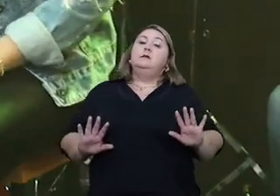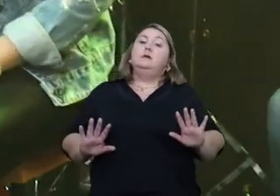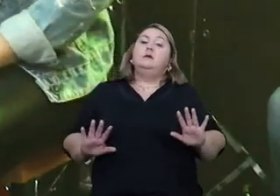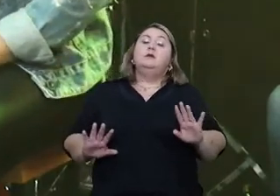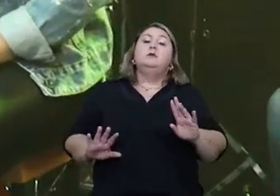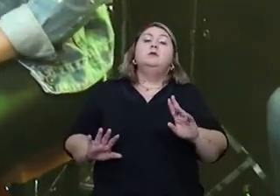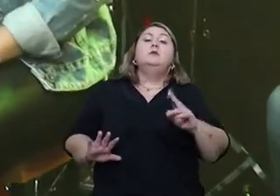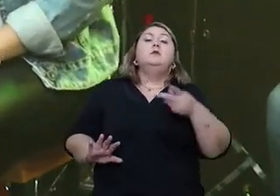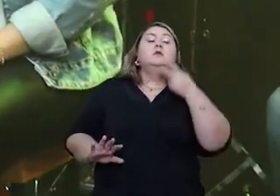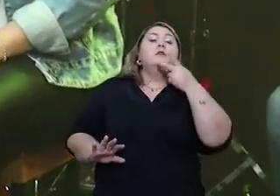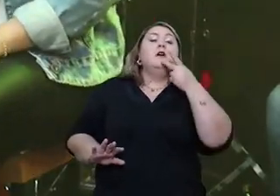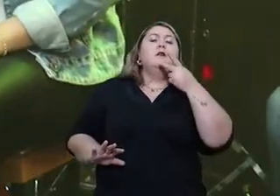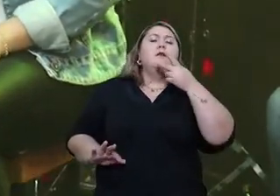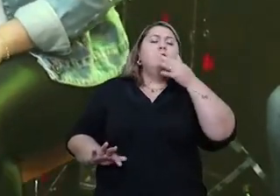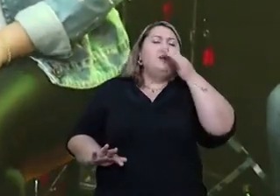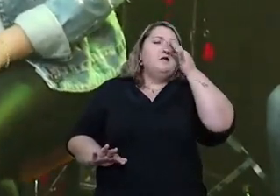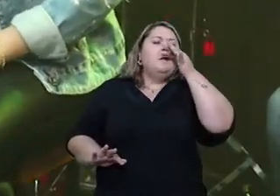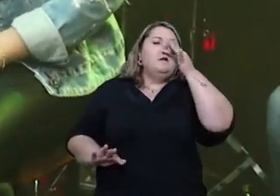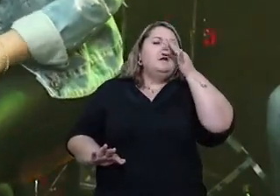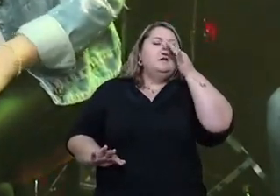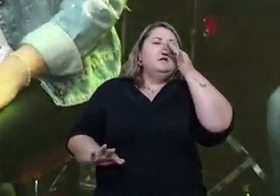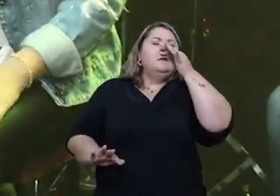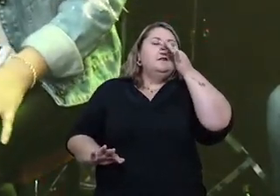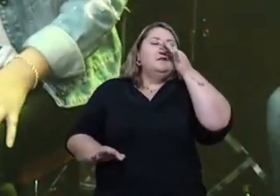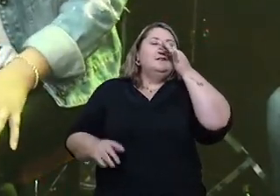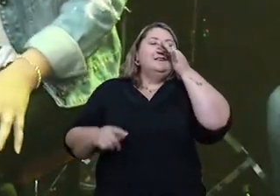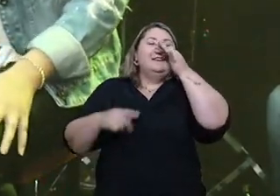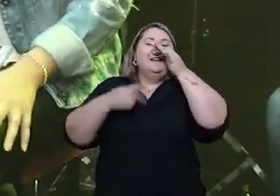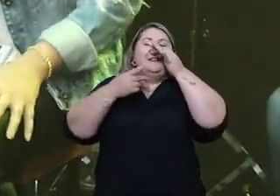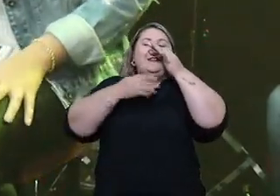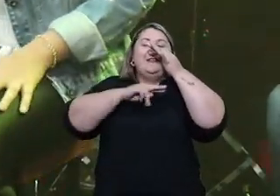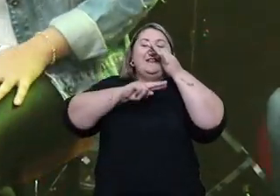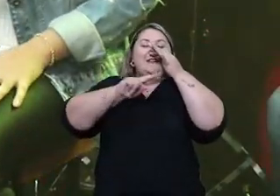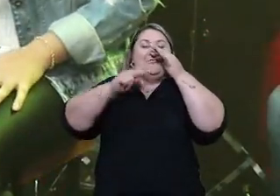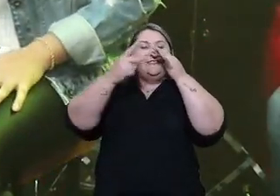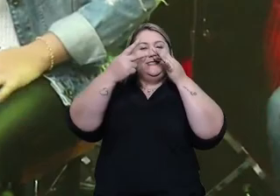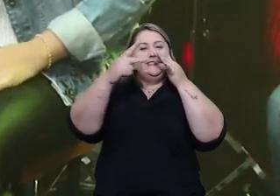Eu ainda falo de flores, declamo seu nome.